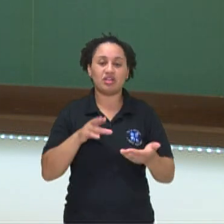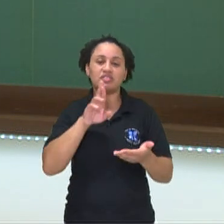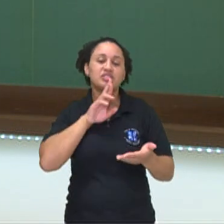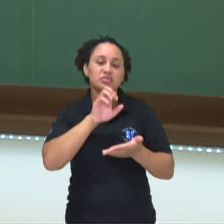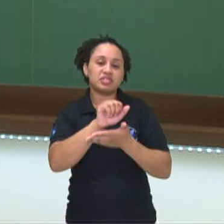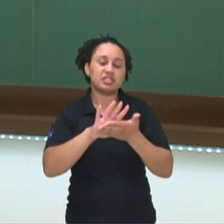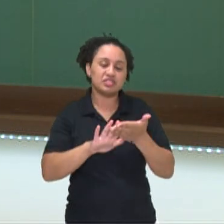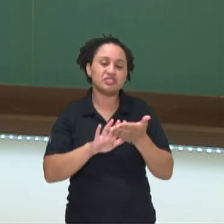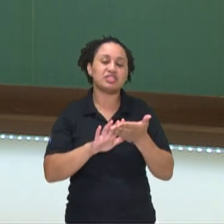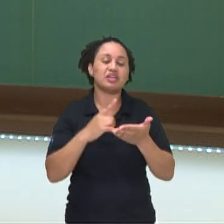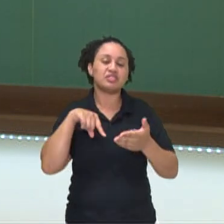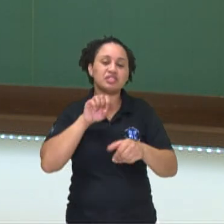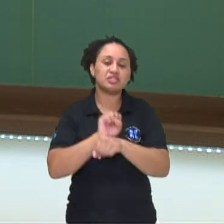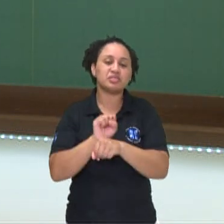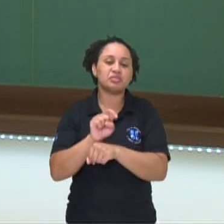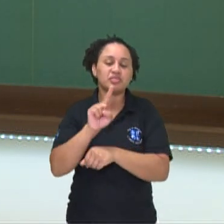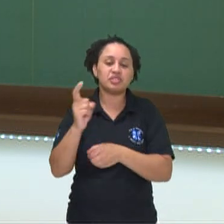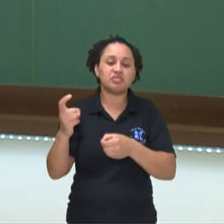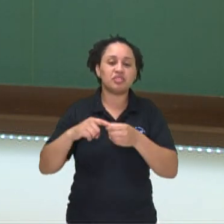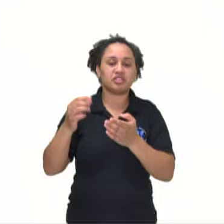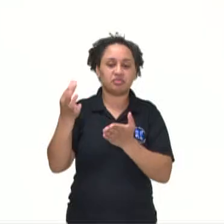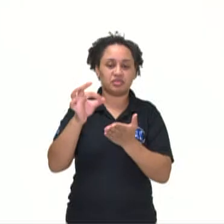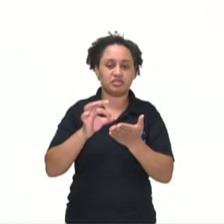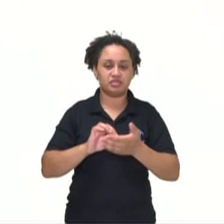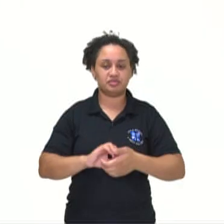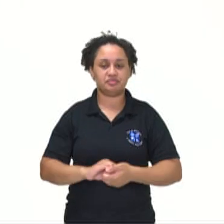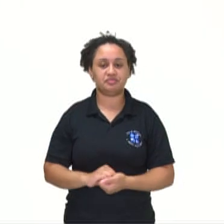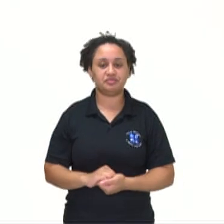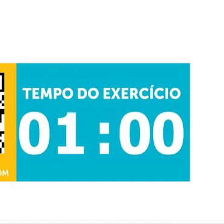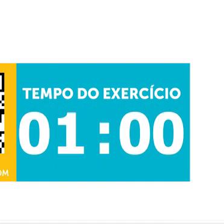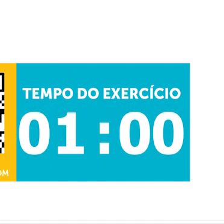aqui na tela e nós estamos aguardando você para correção.